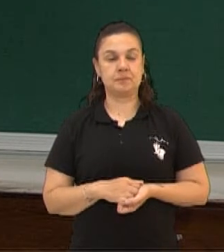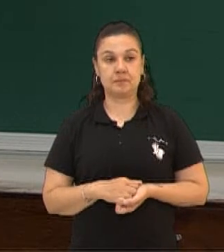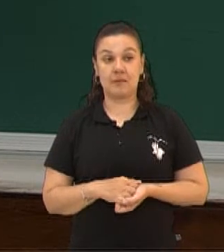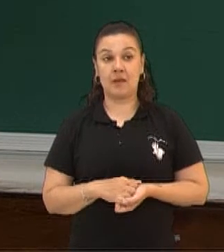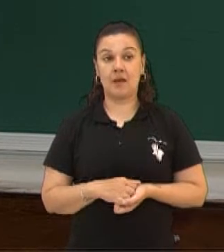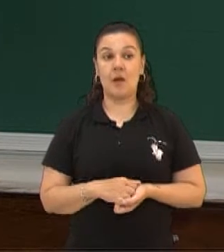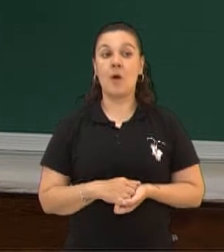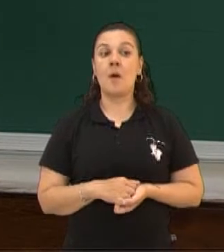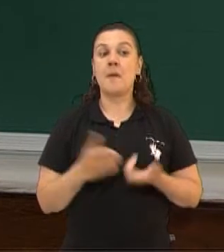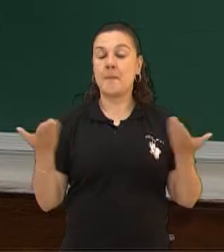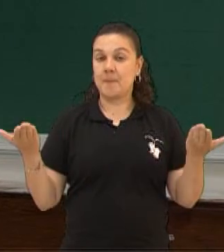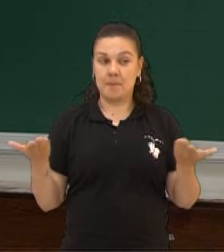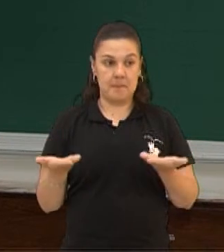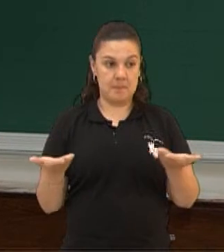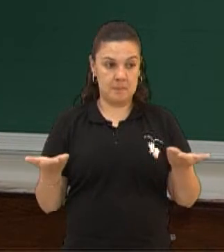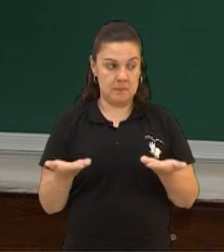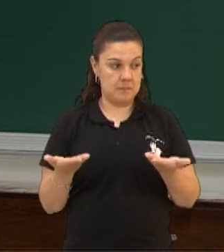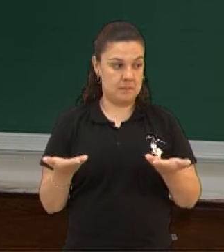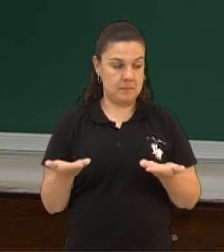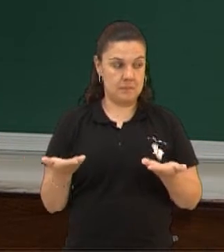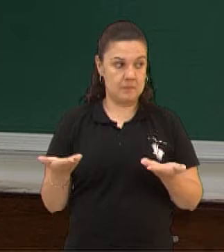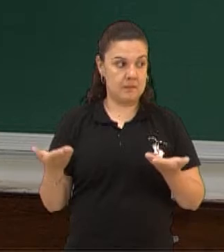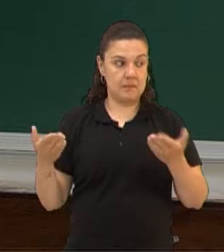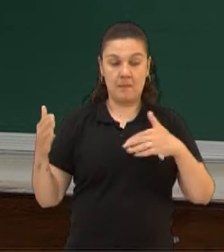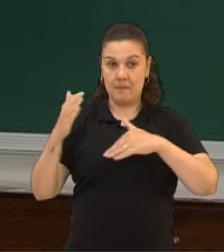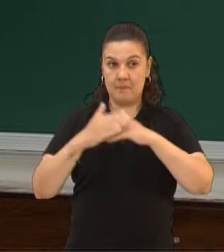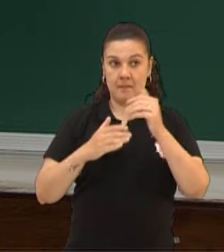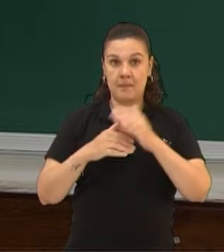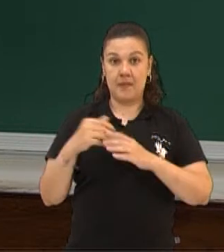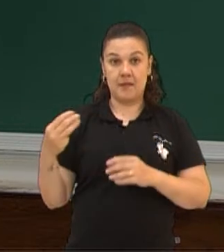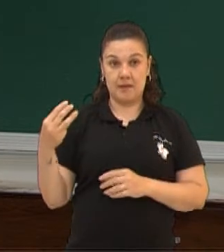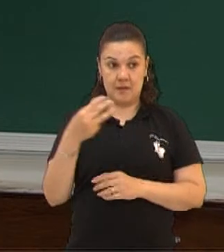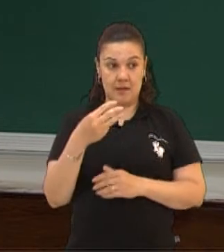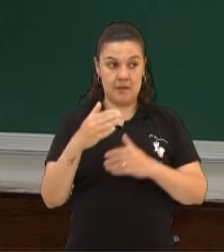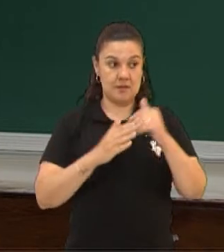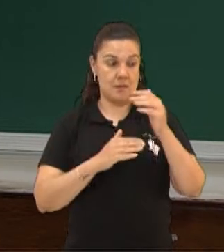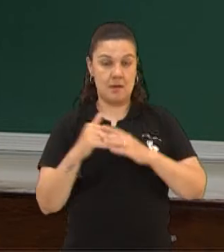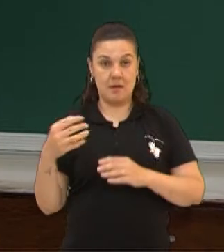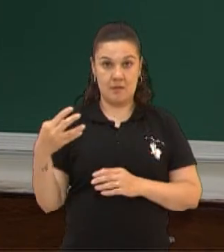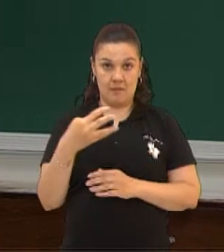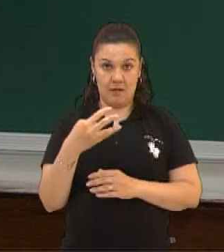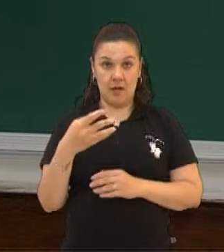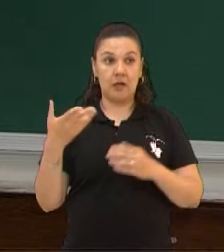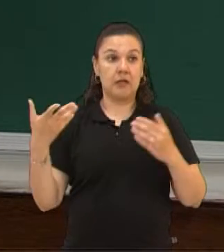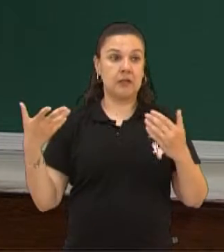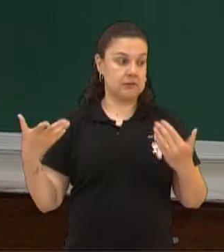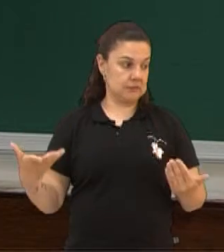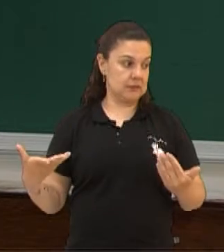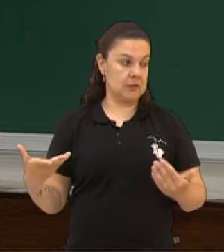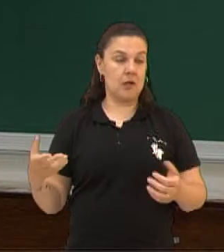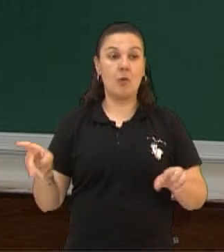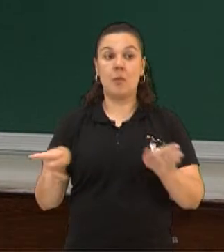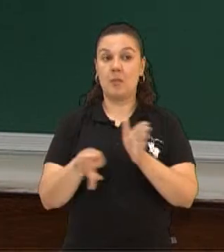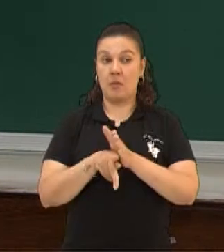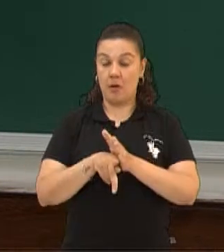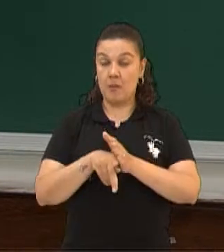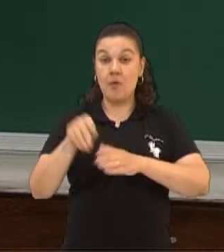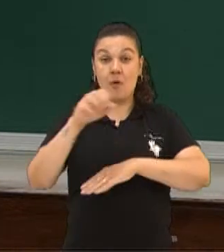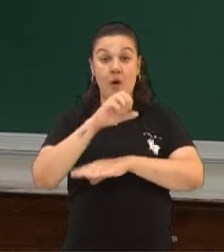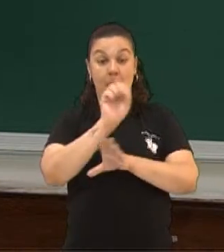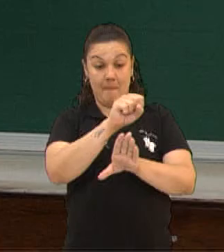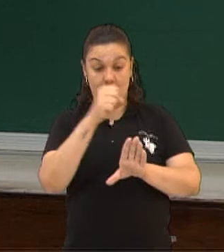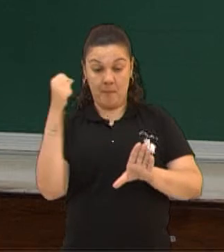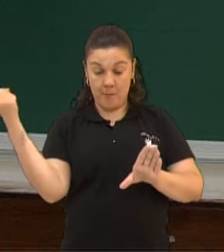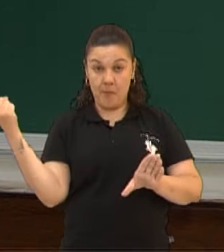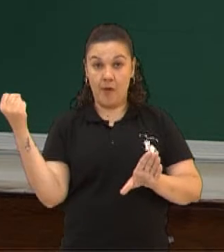3 e 4. Então, igual eu falei, por mais que elas tenham alguns buracos de porta e janela, a gente vai pegar aqui